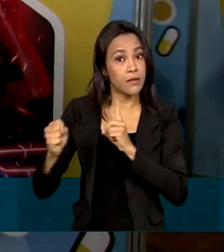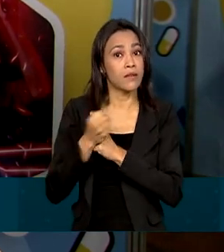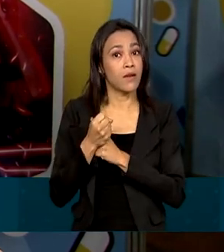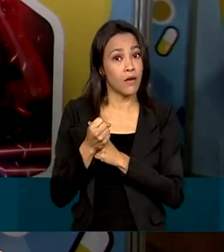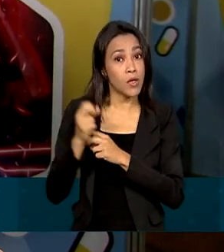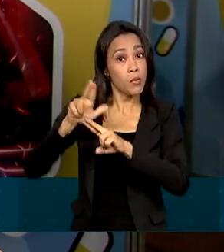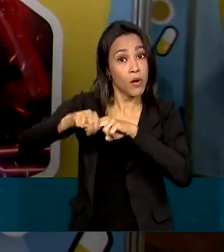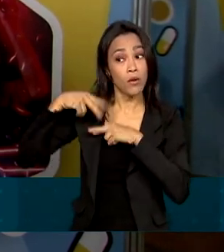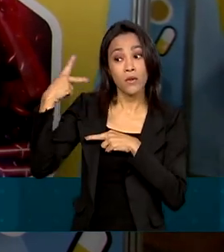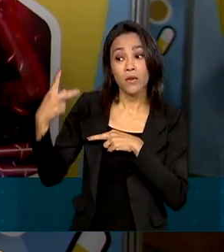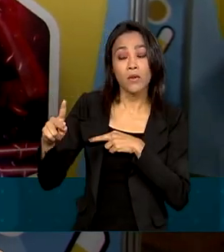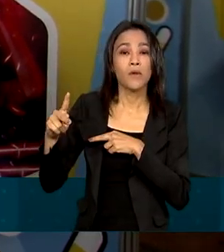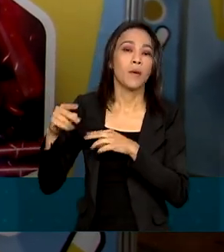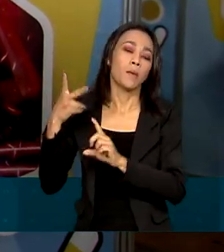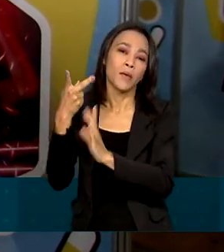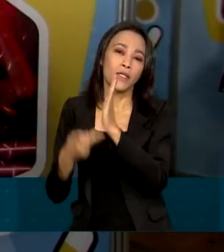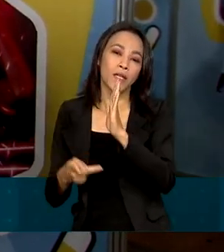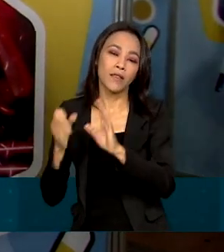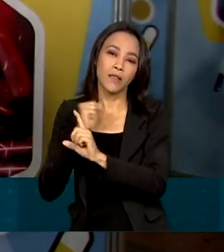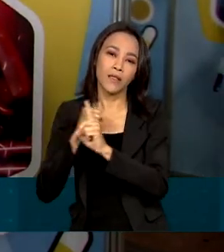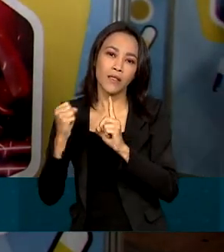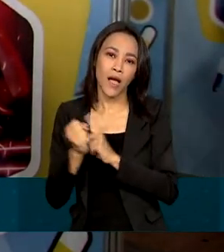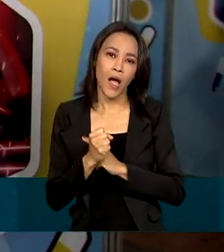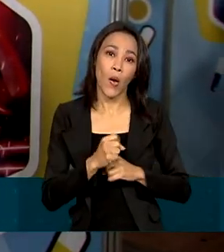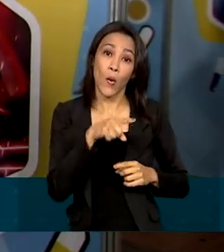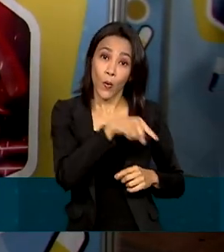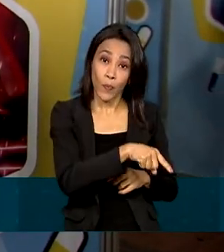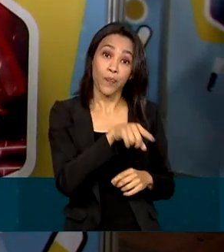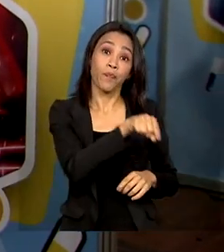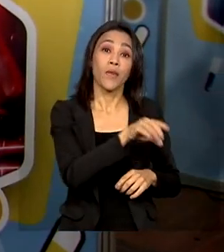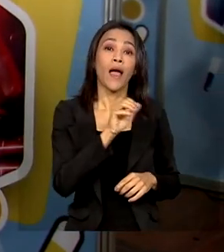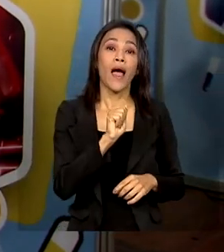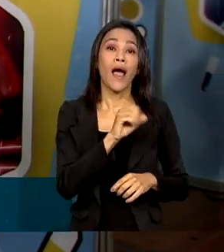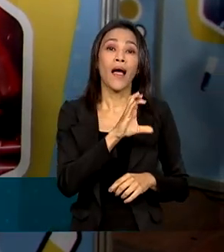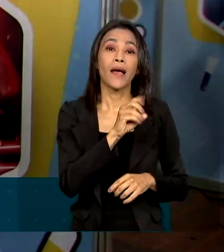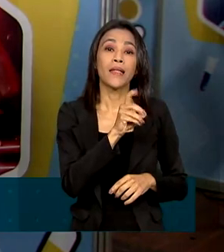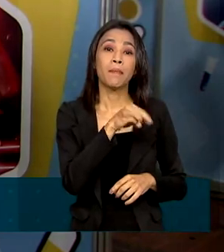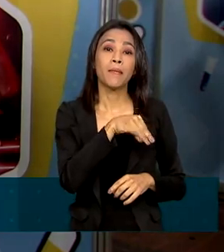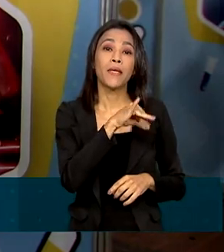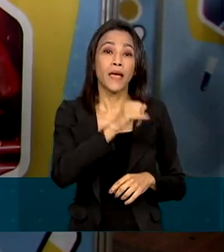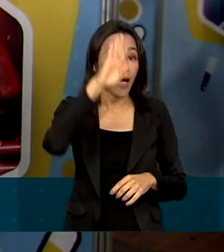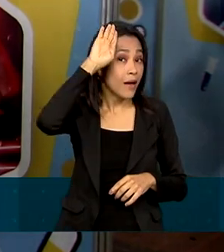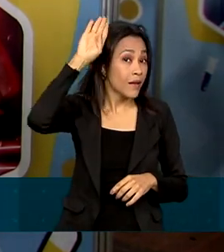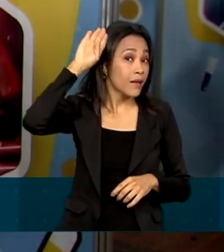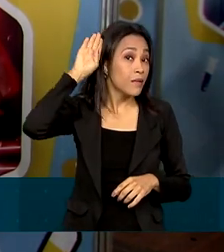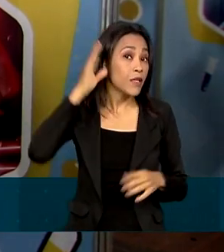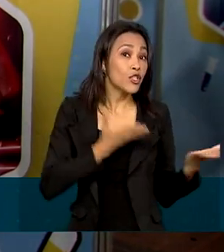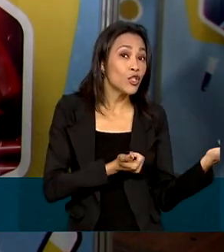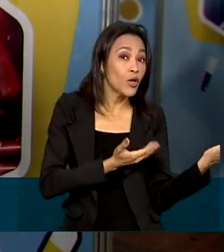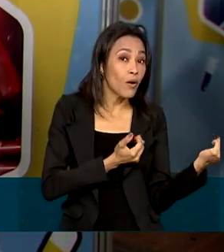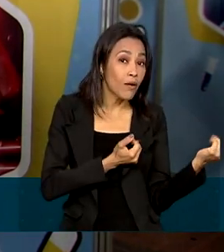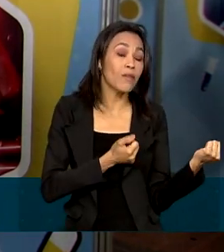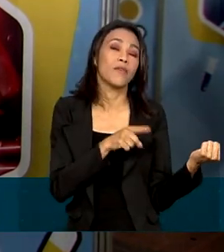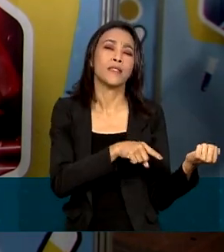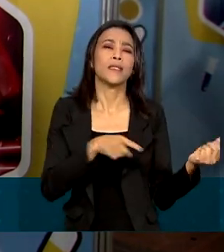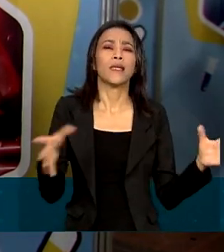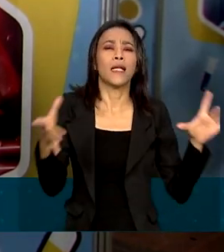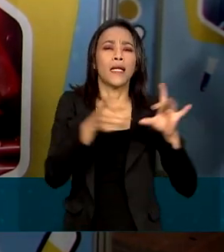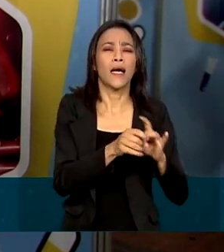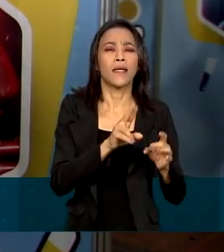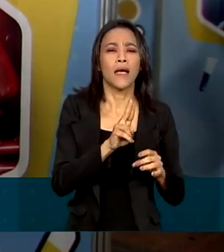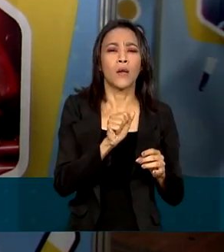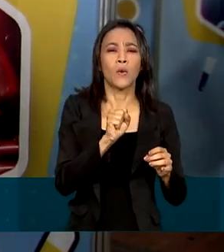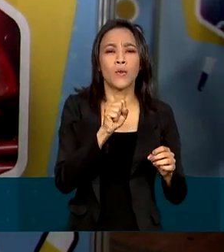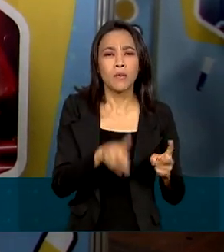projeto social, o pessoal da Academia Brasileira de Jovens Cientistas, que é uma academia vinculada à Unicamp, USP e